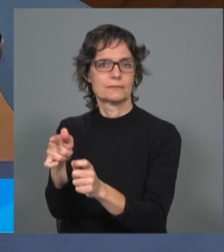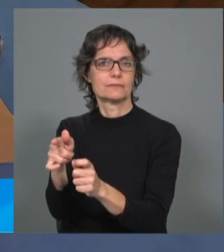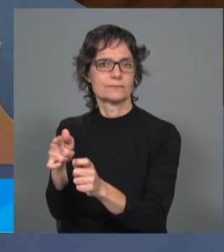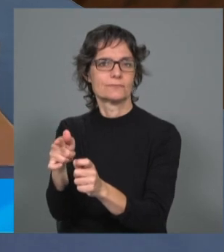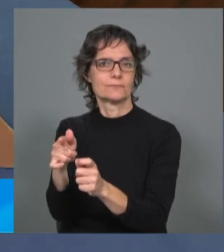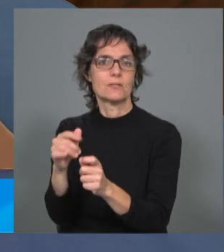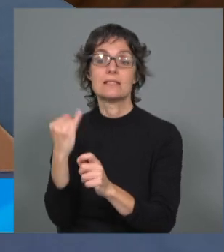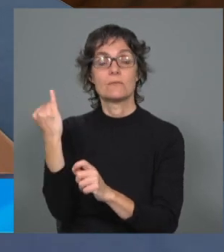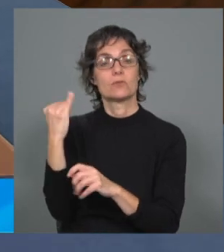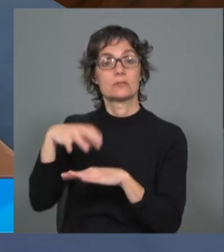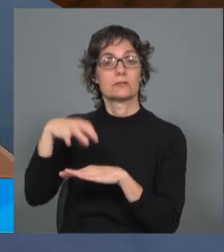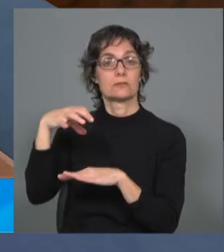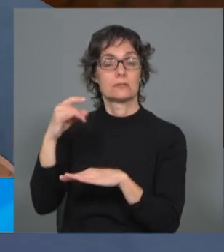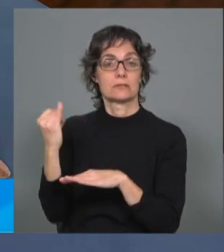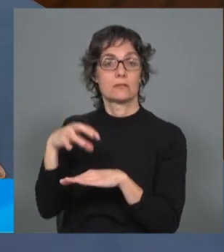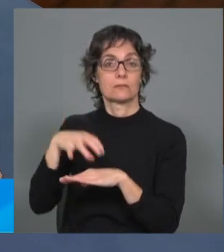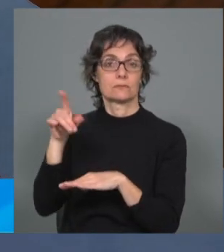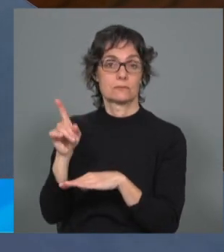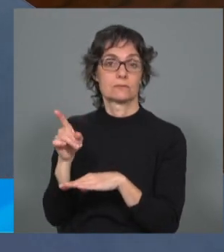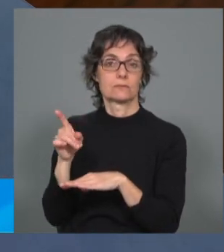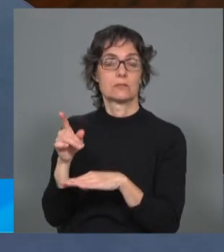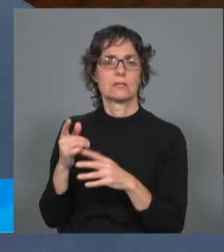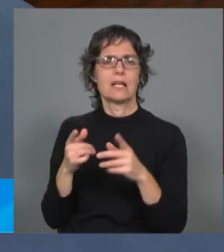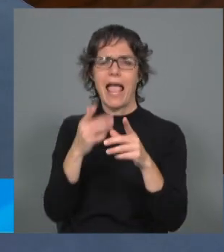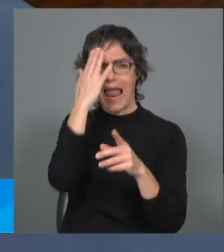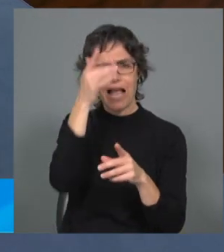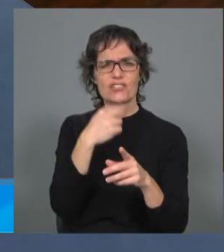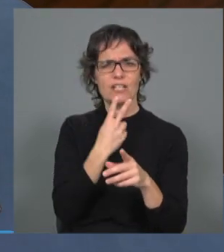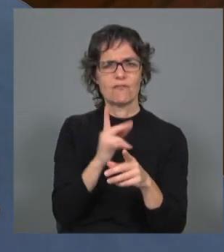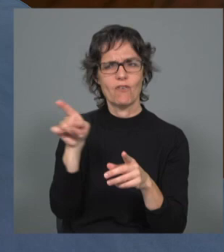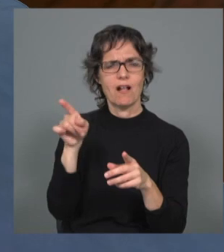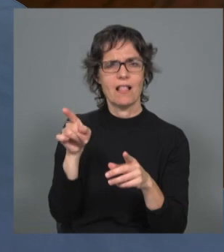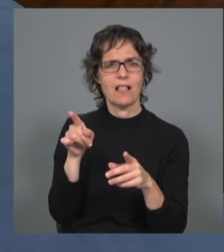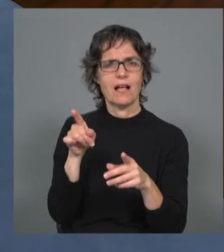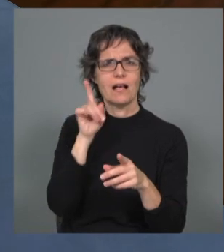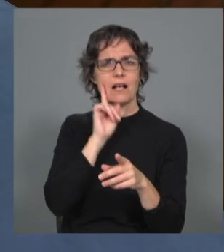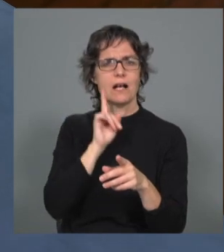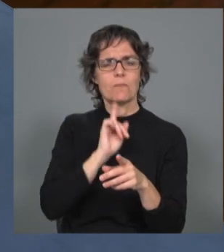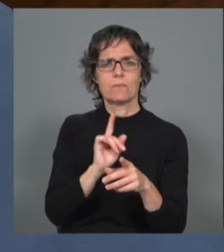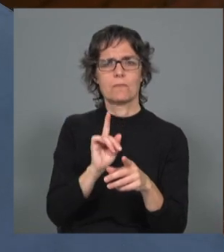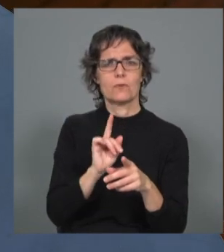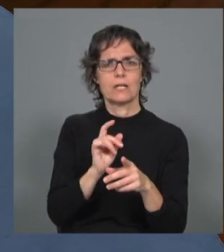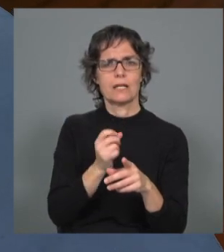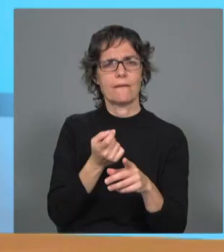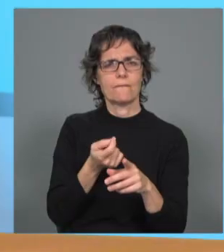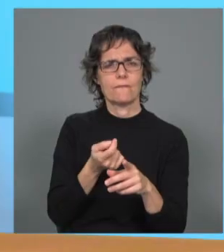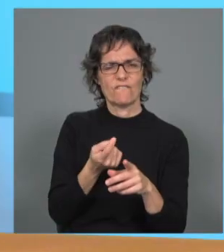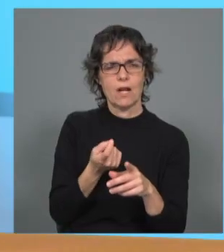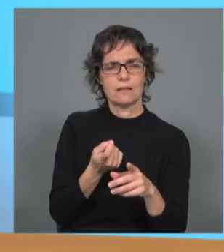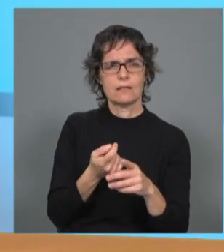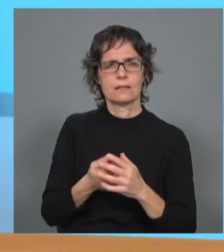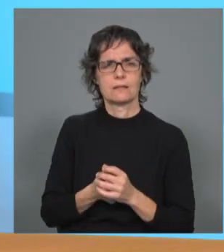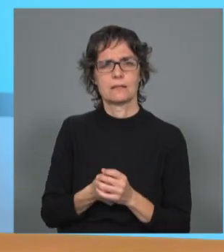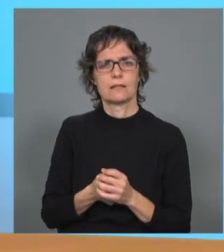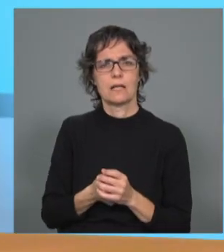à instituição. E é aí que eu Mas não sente que a voz que é apresentada é significativa e é tida em conta para a decisão? É muito significativa e acho